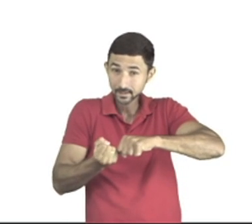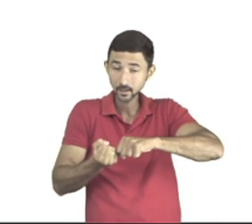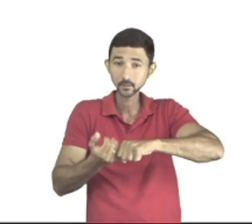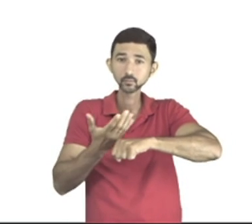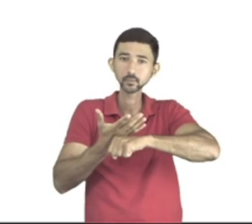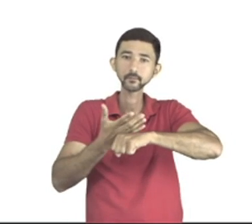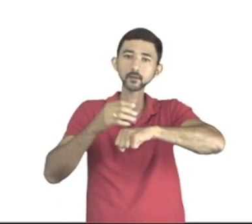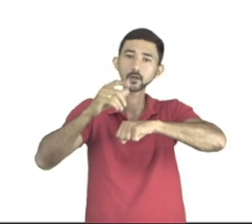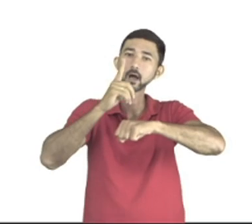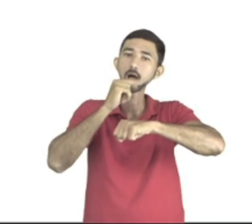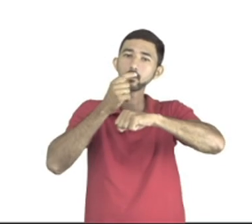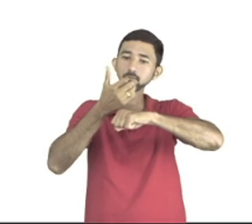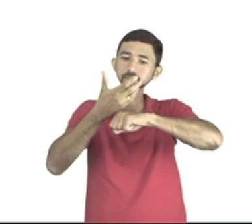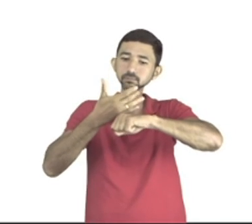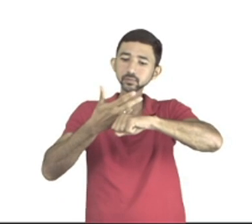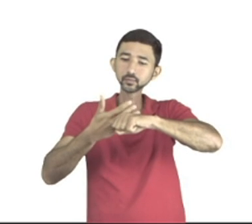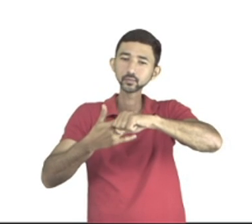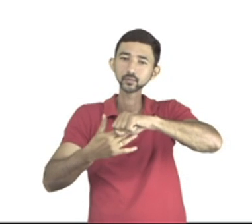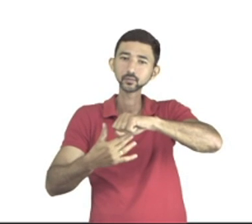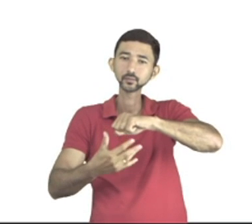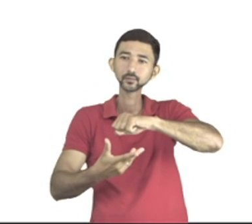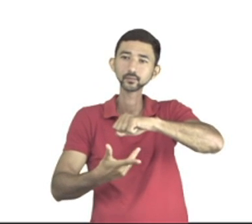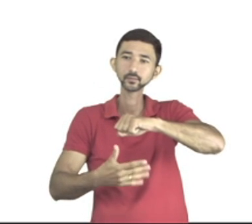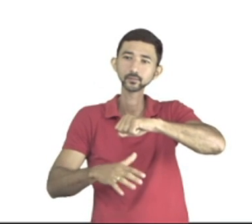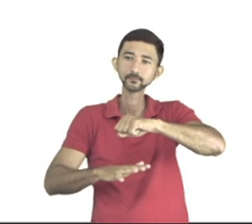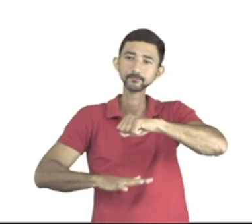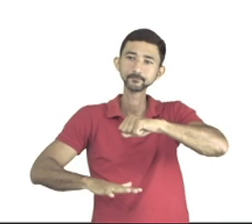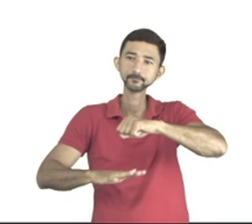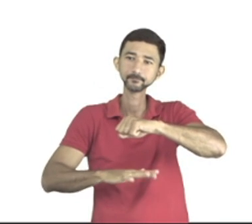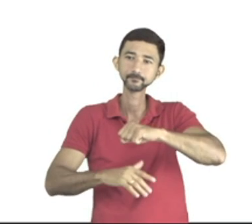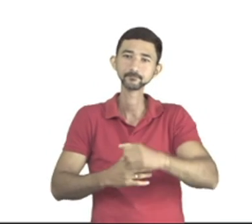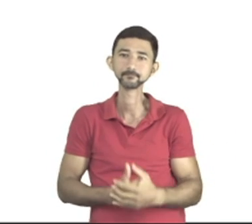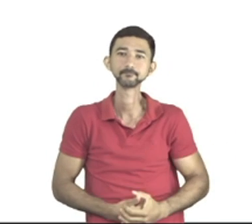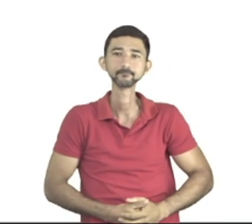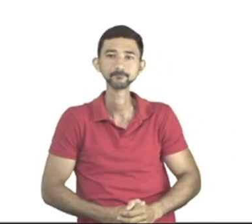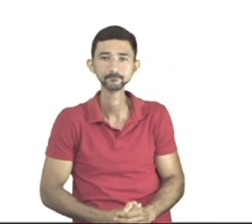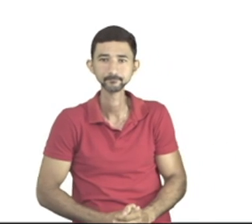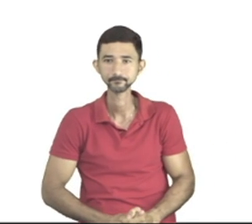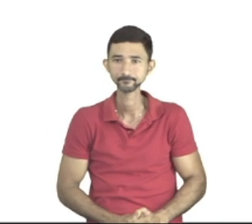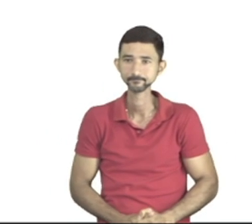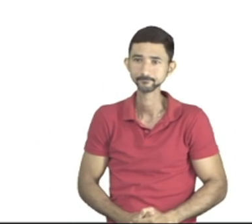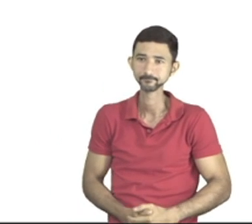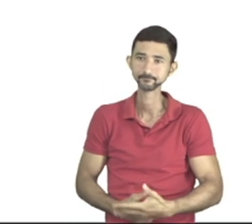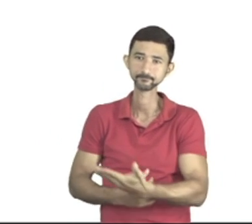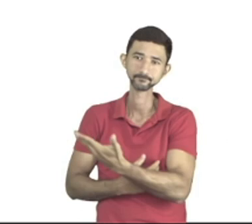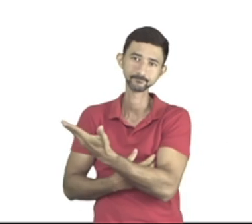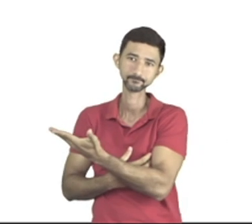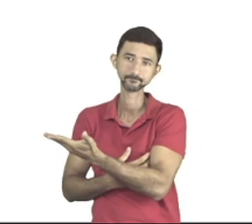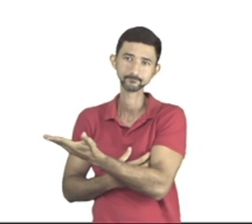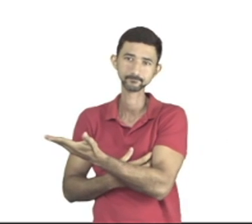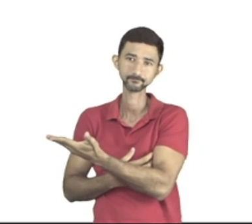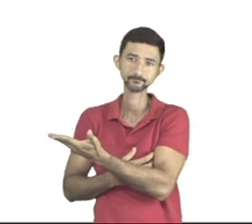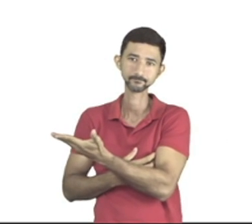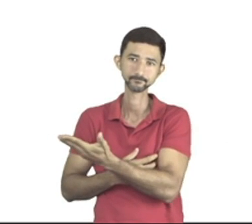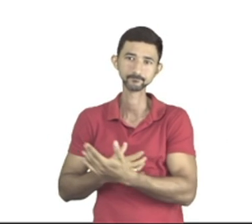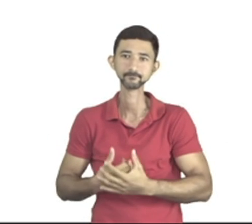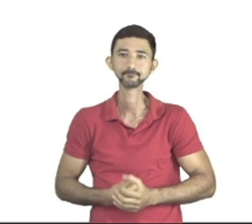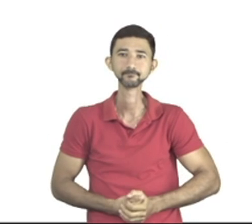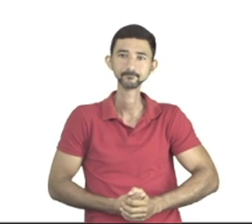pouca porosidade. Então o que acontece? A densidade é muito alta. Veja aí a densidade da